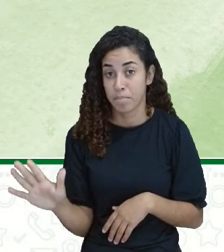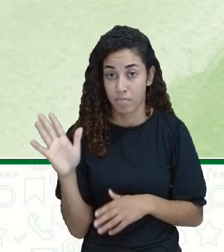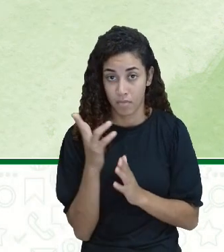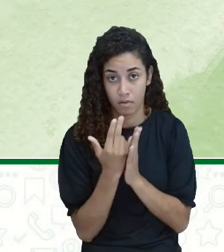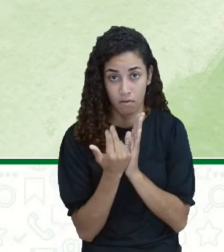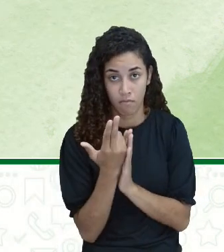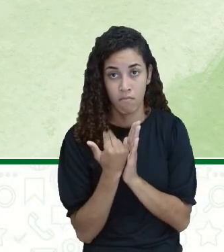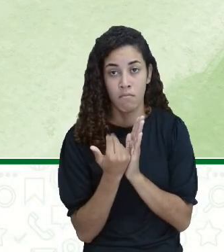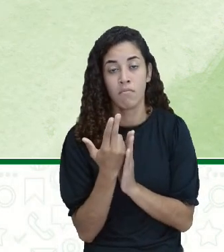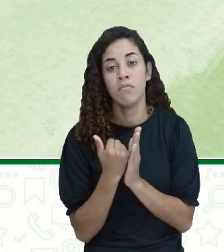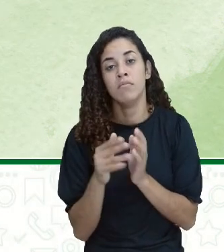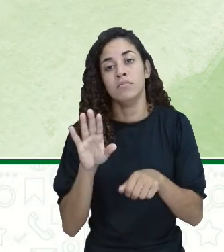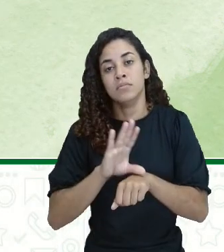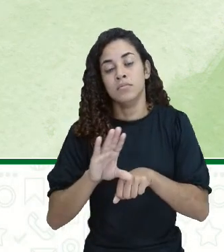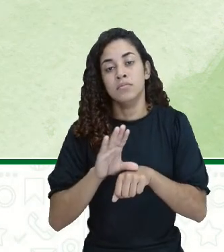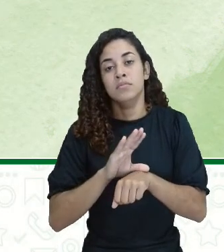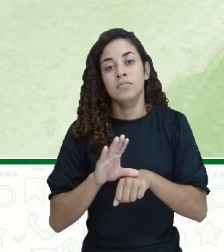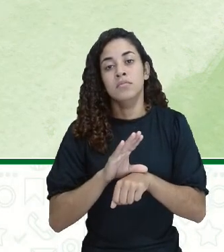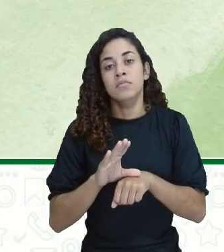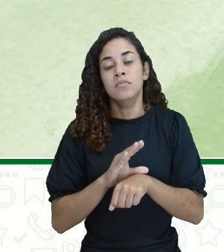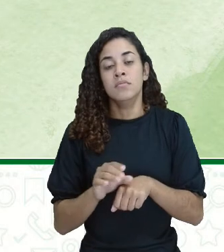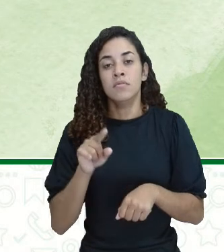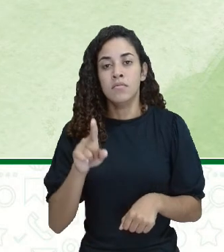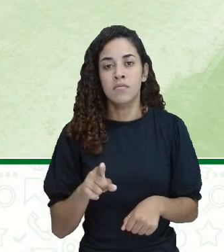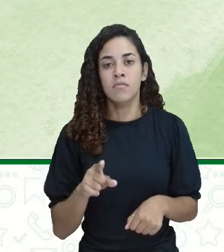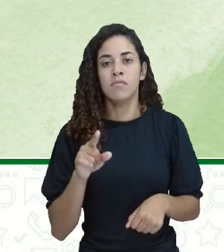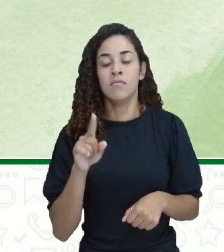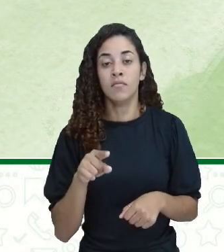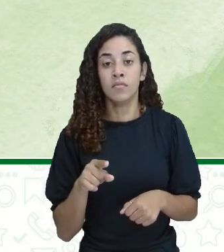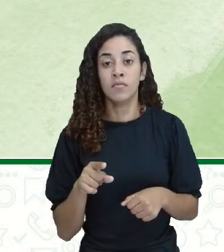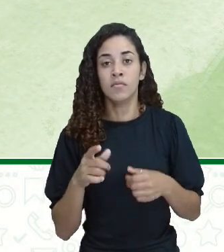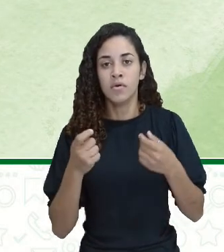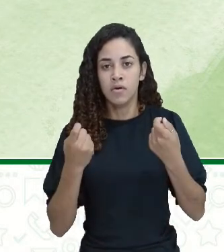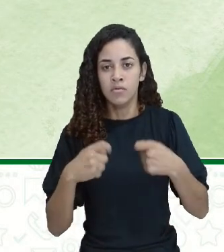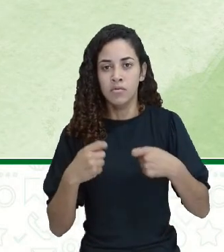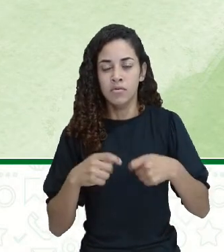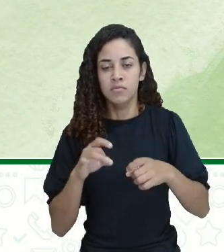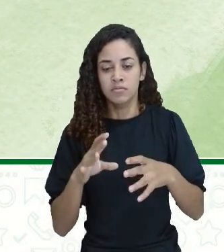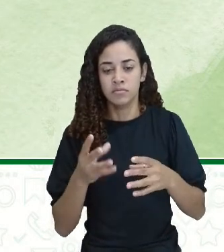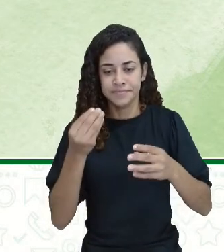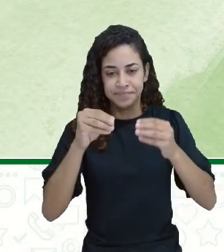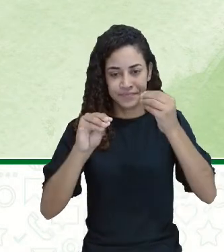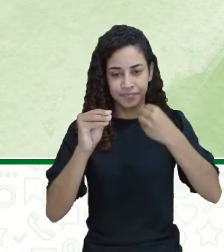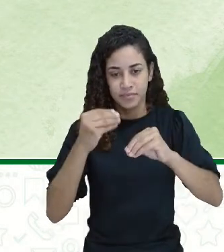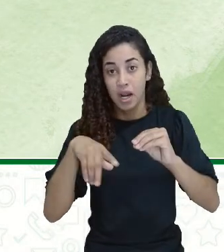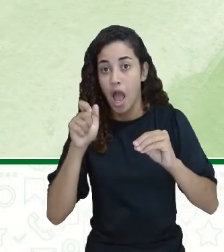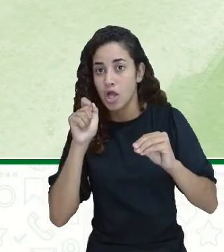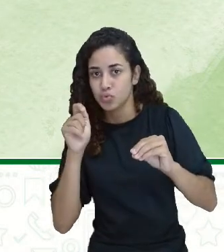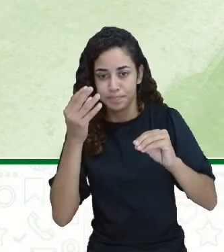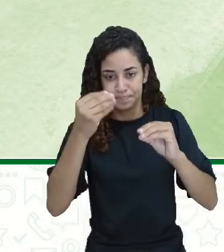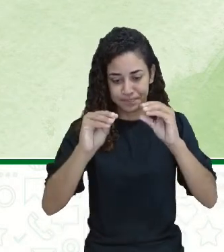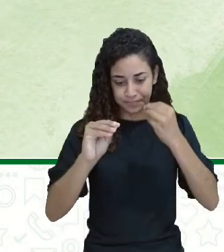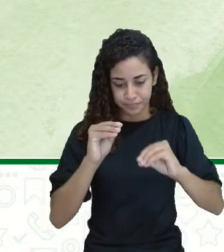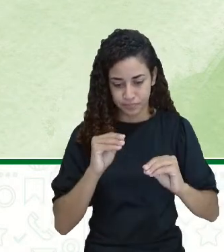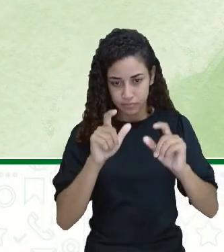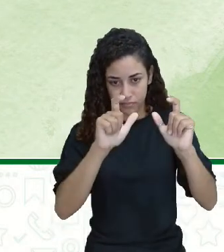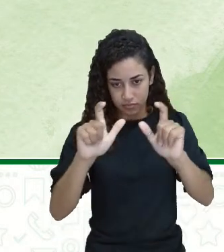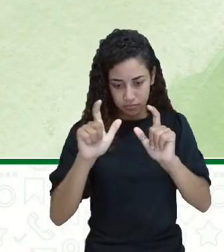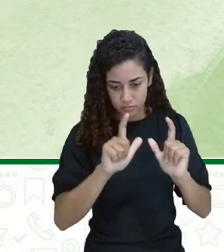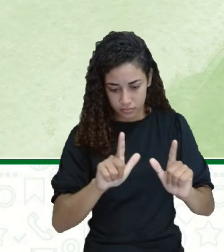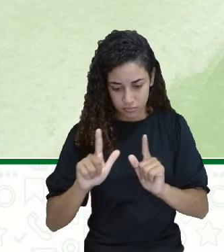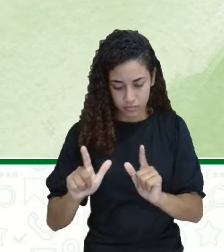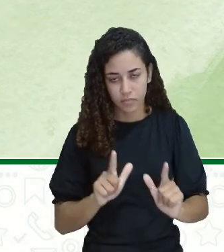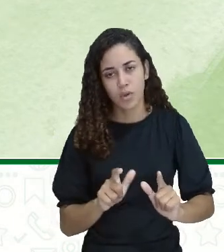cinza, ela vai ser coberta com os quadrados azuis, certo? Quantos quadrados azuis a